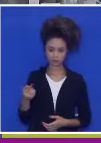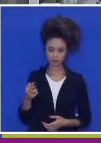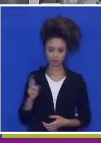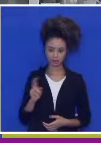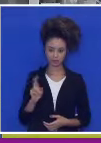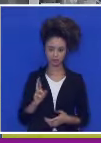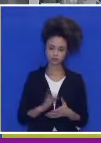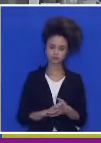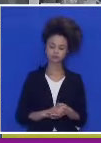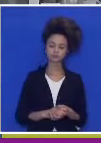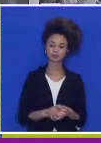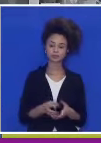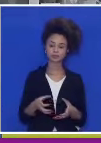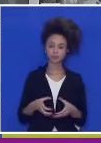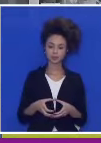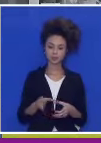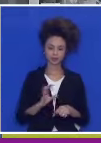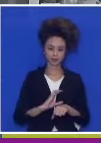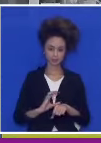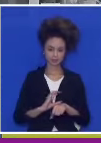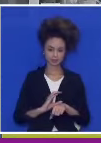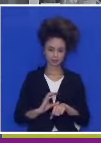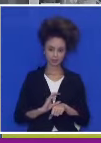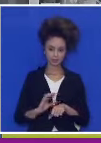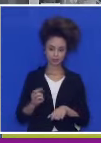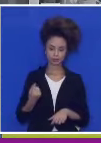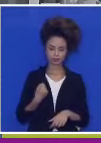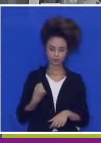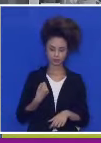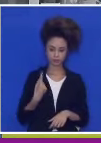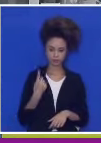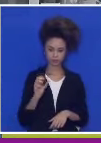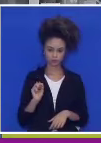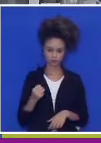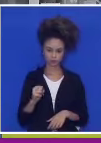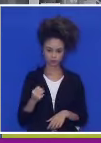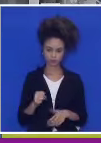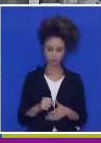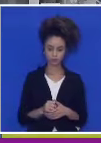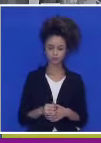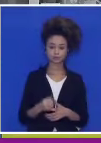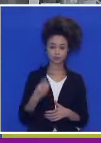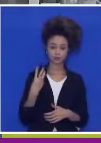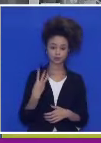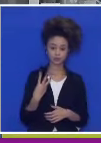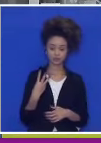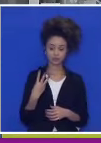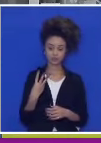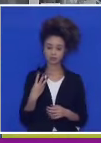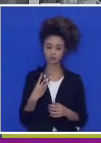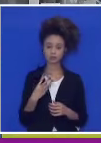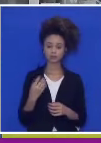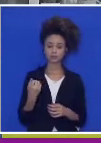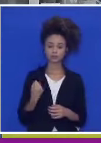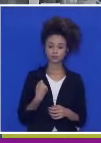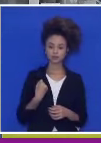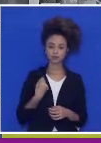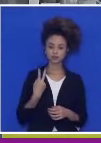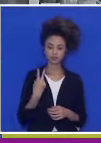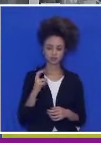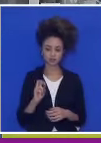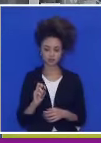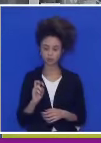R$1.500.000. Bola cinza, número 18. Cinza, 18. Os três últimos números sorteados,